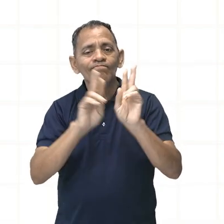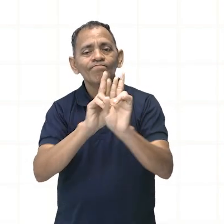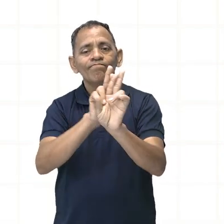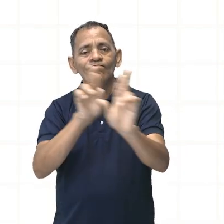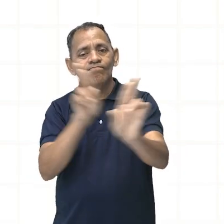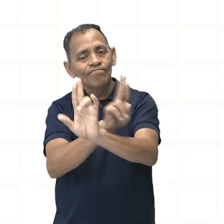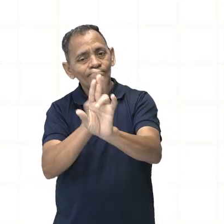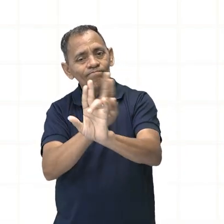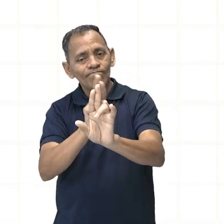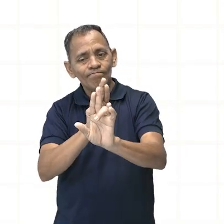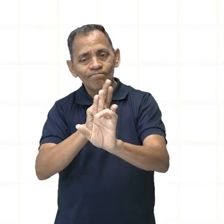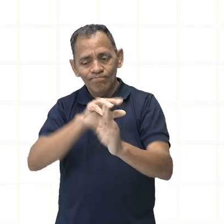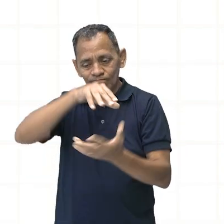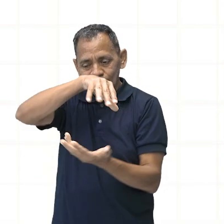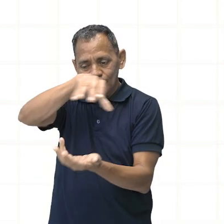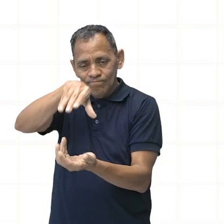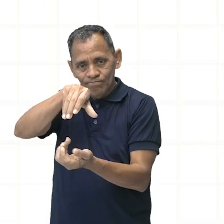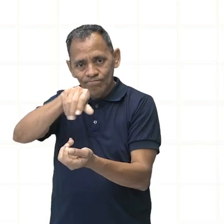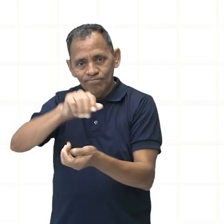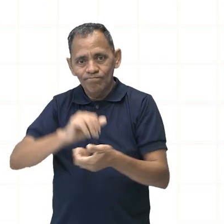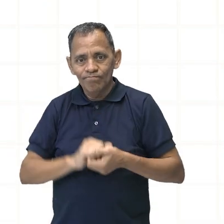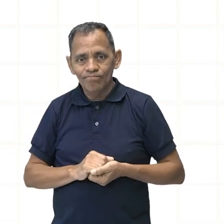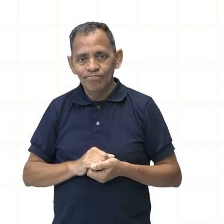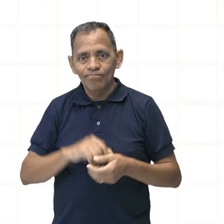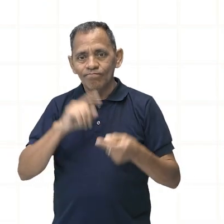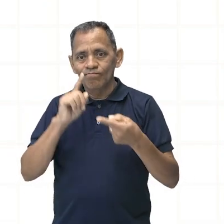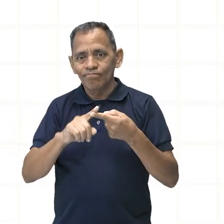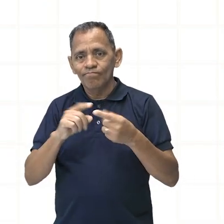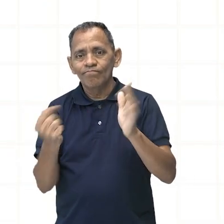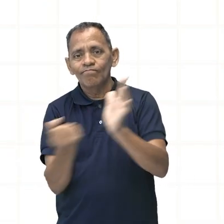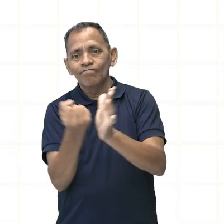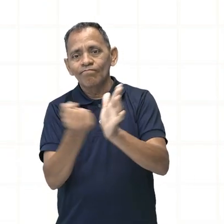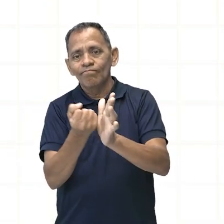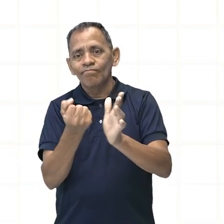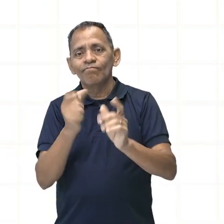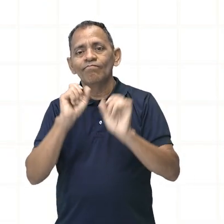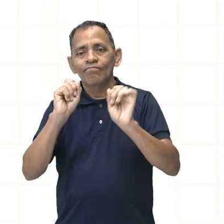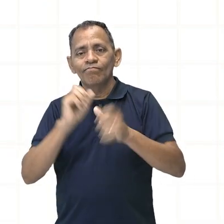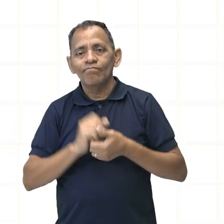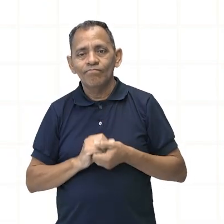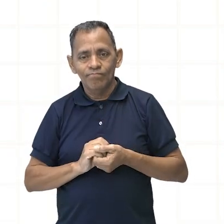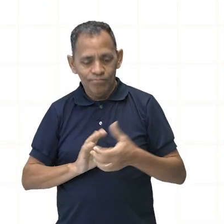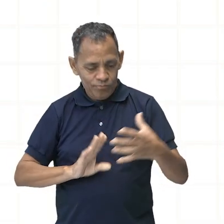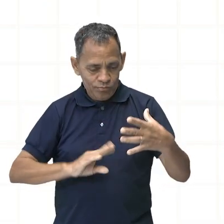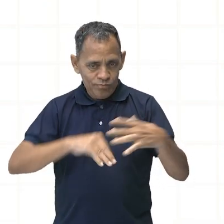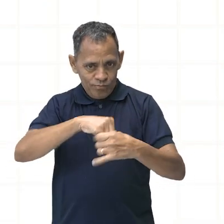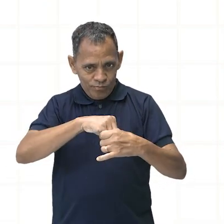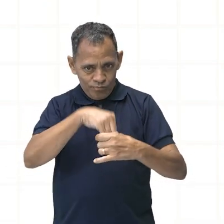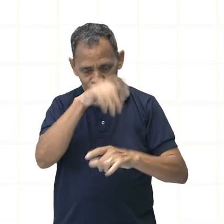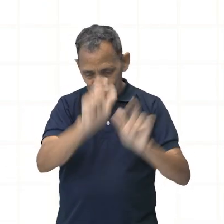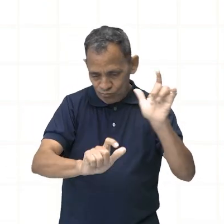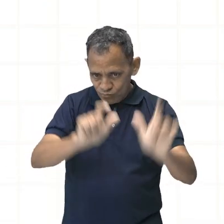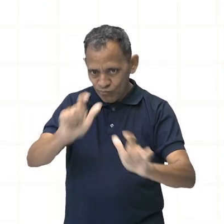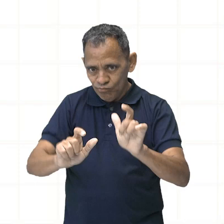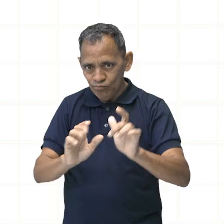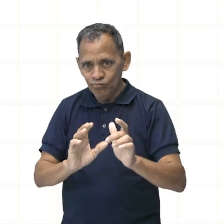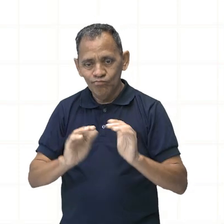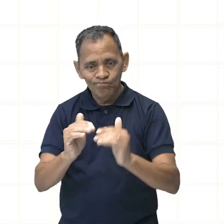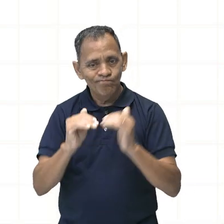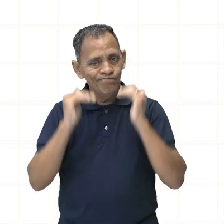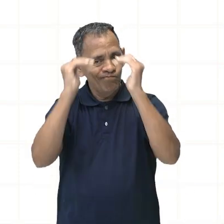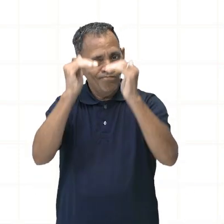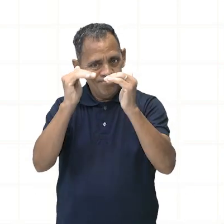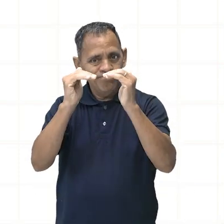ao restante do mundo. Então, enquanto o etnocentrismo ele marca ali o indivíduo ou um grupo se colocando a sua cultura